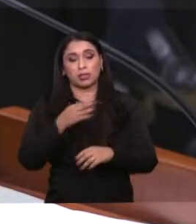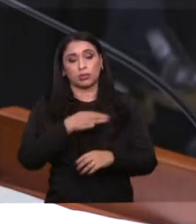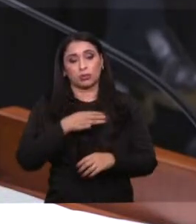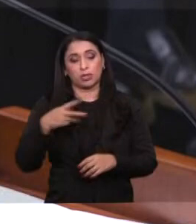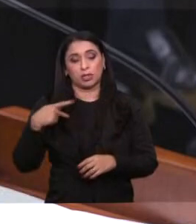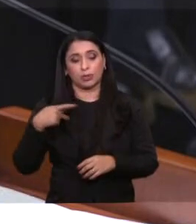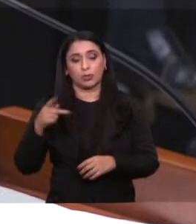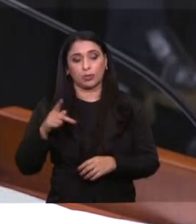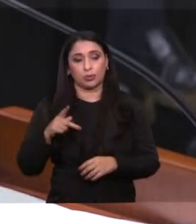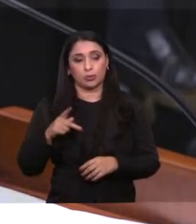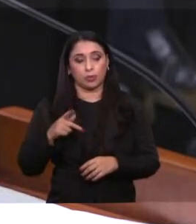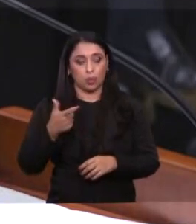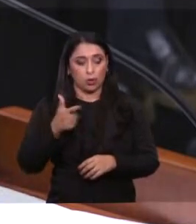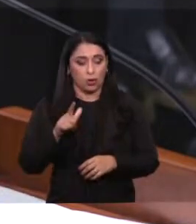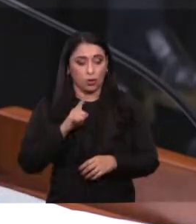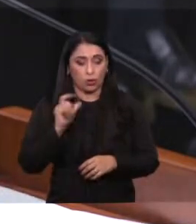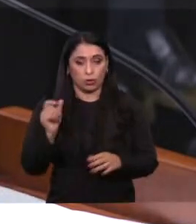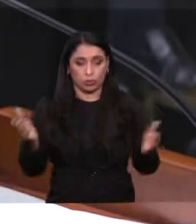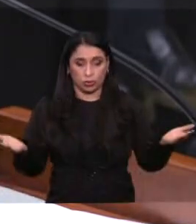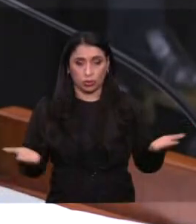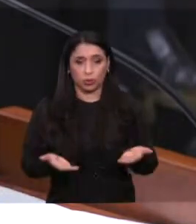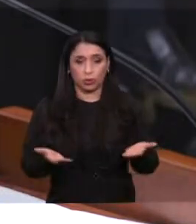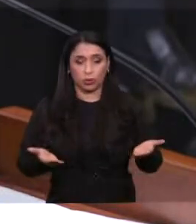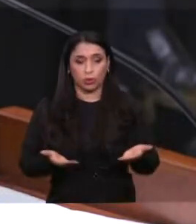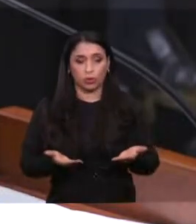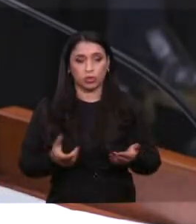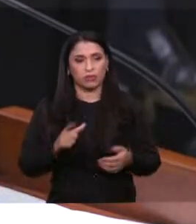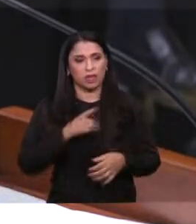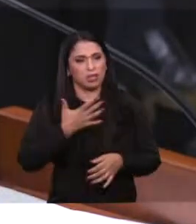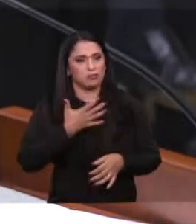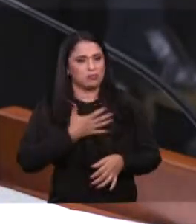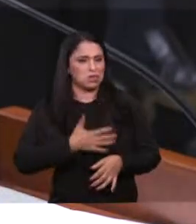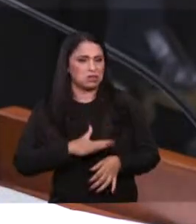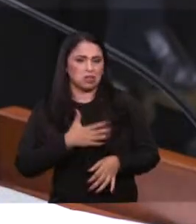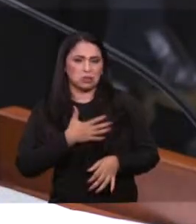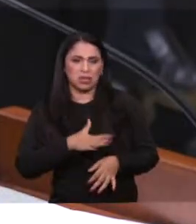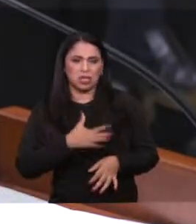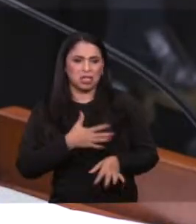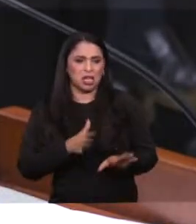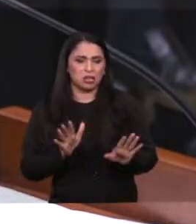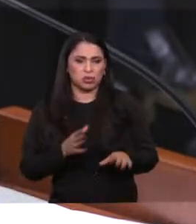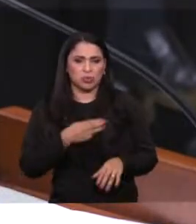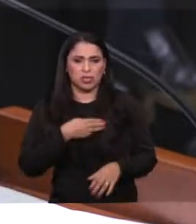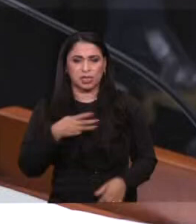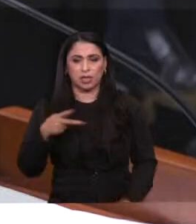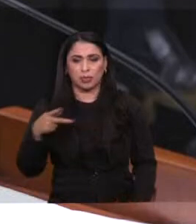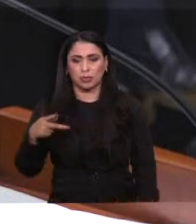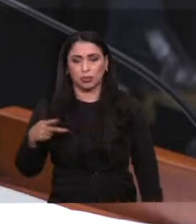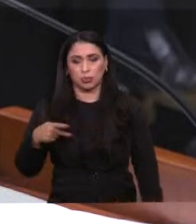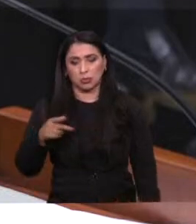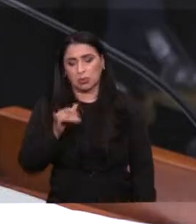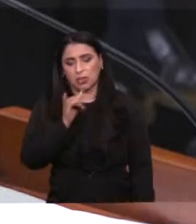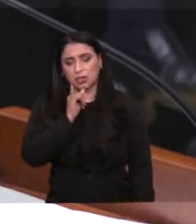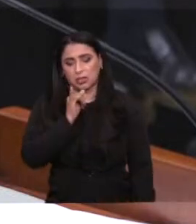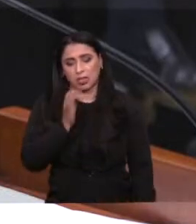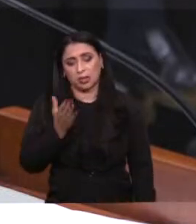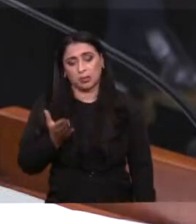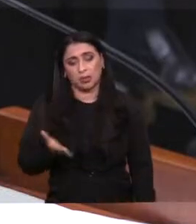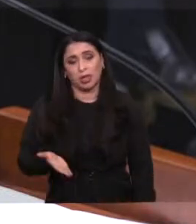Público. Hoje, isto se faz com a maior tranquilidade no Ministério Público Federal, por